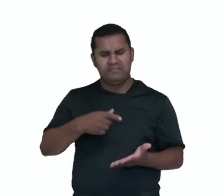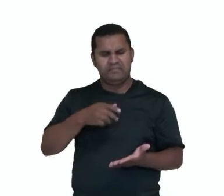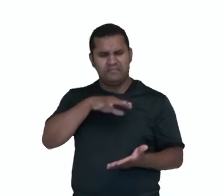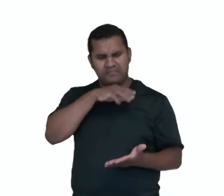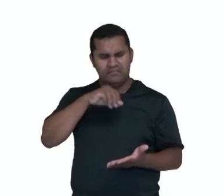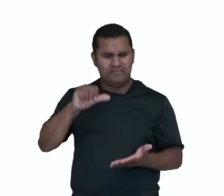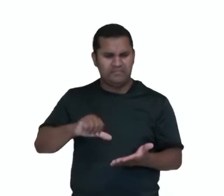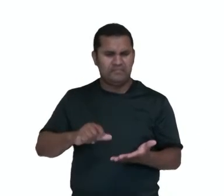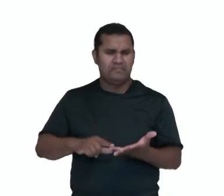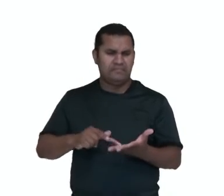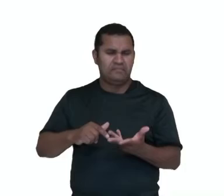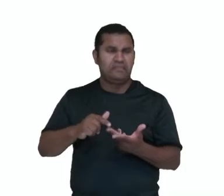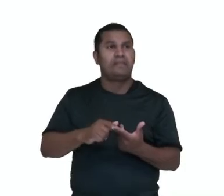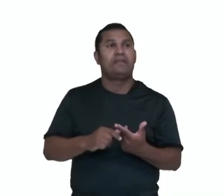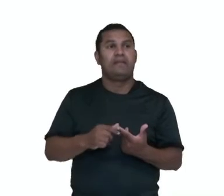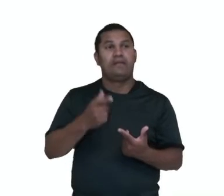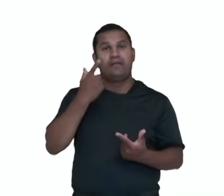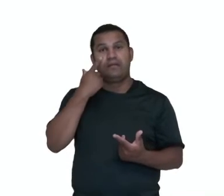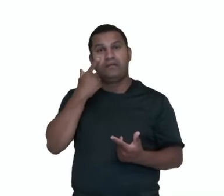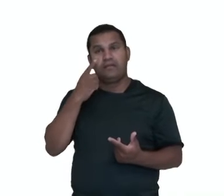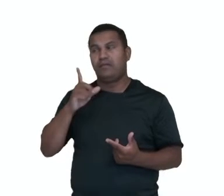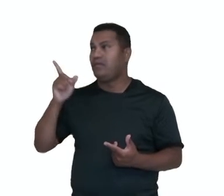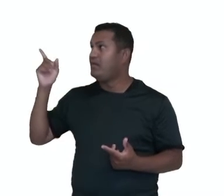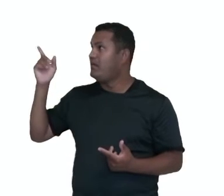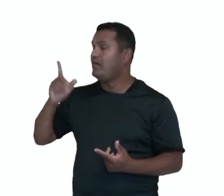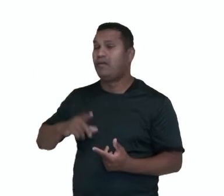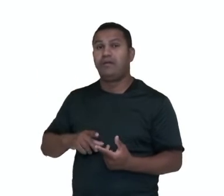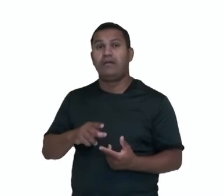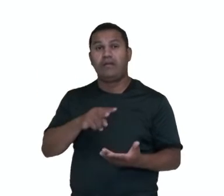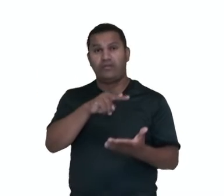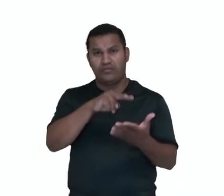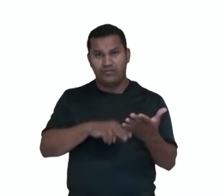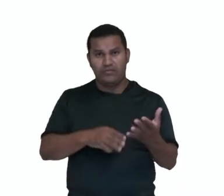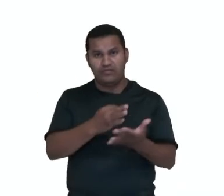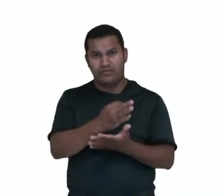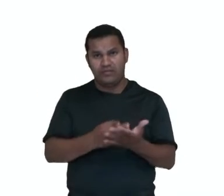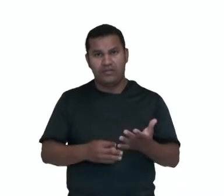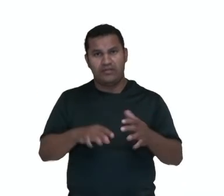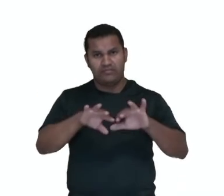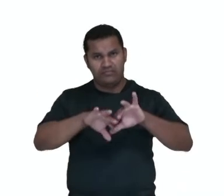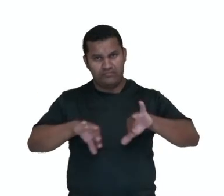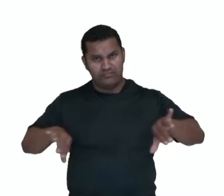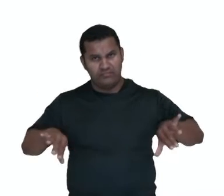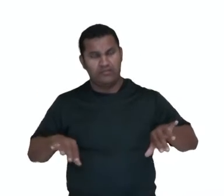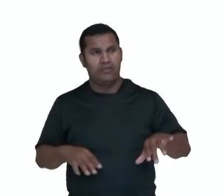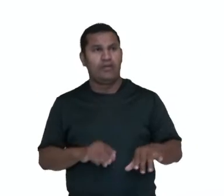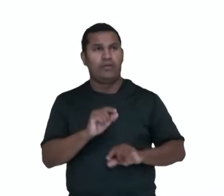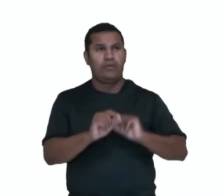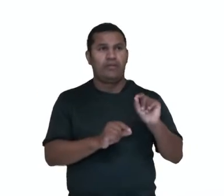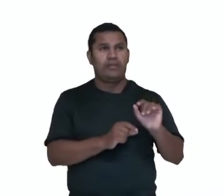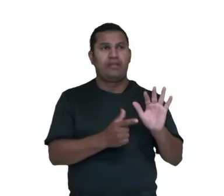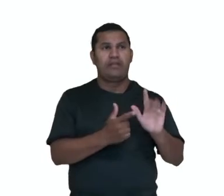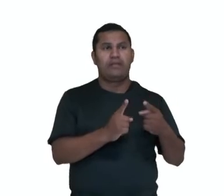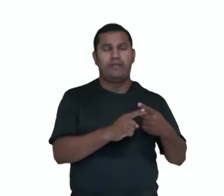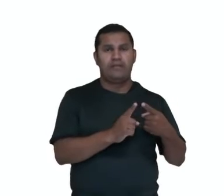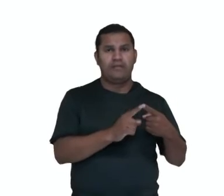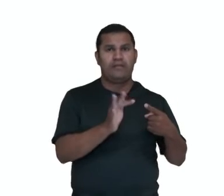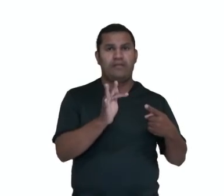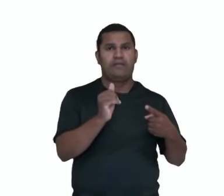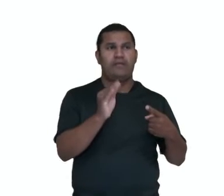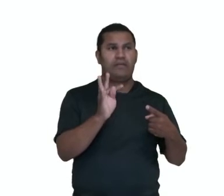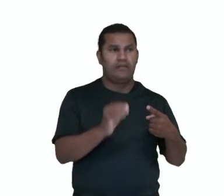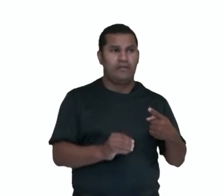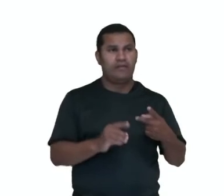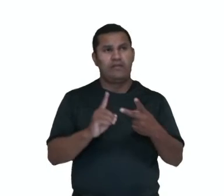autor. Leia os trechos abaixo e identifique o que é fato e o que é opinião. Aqui conhecemos um pouco mais sobre cada personagem da